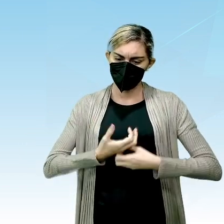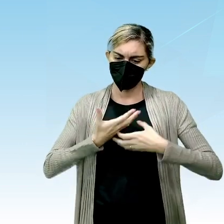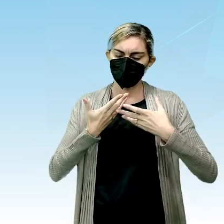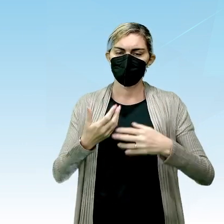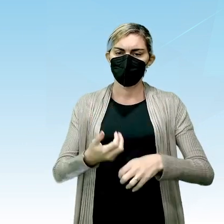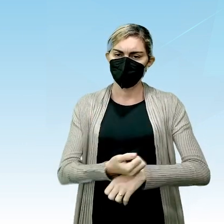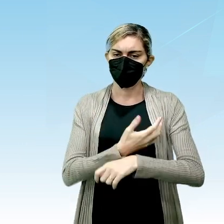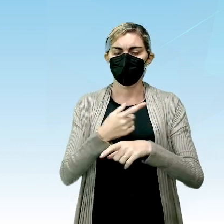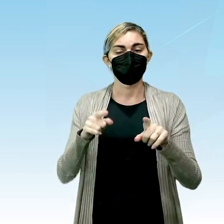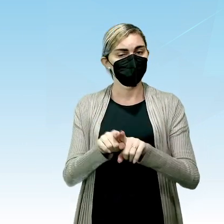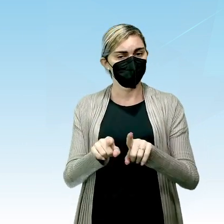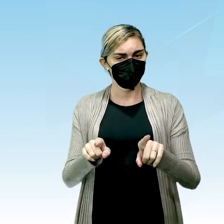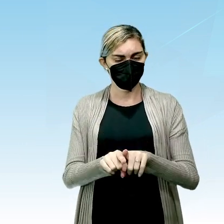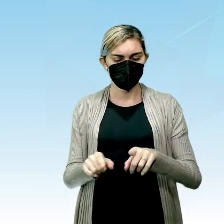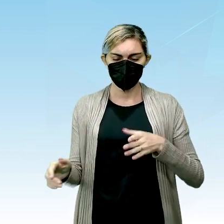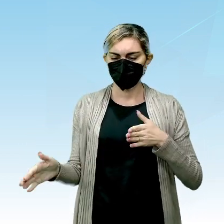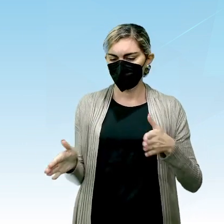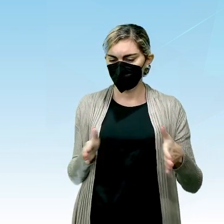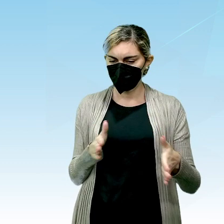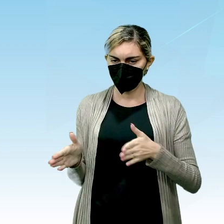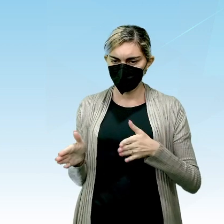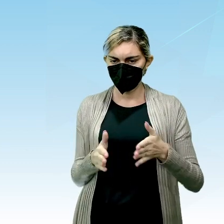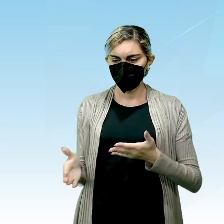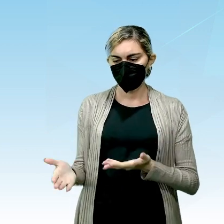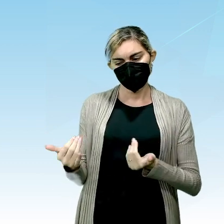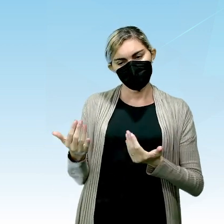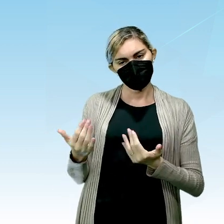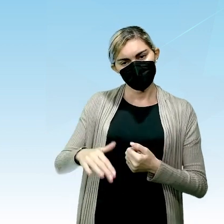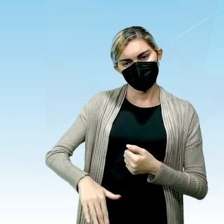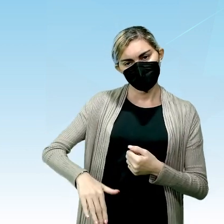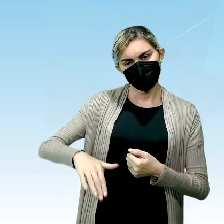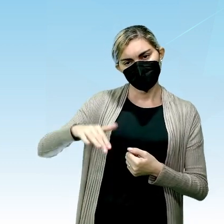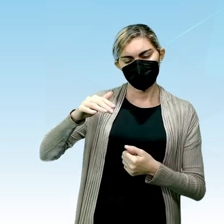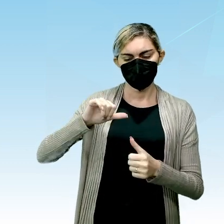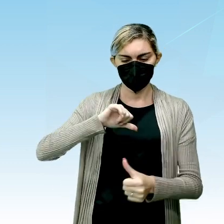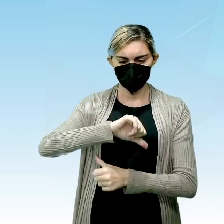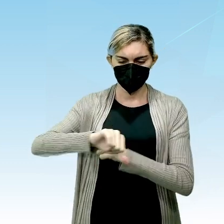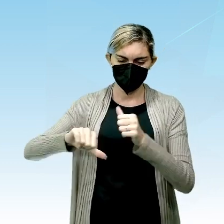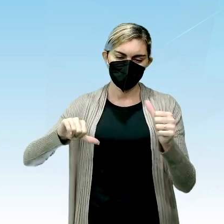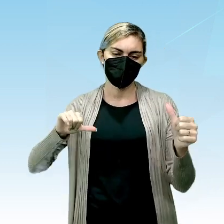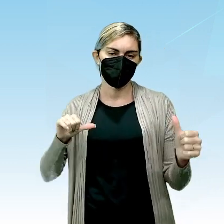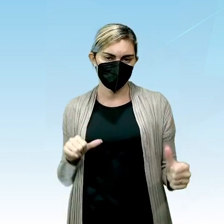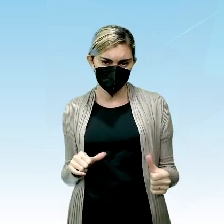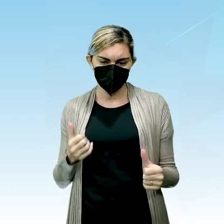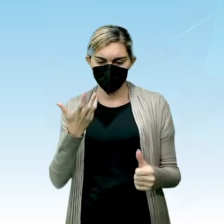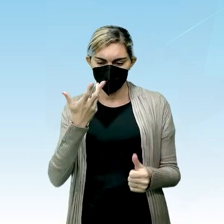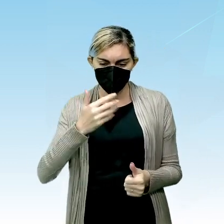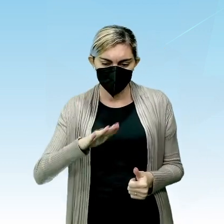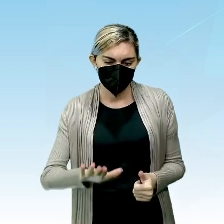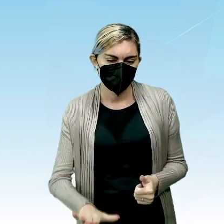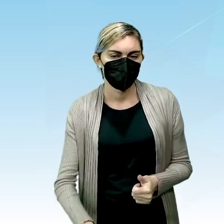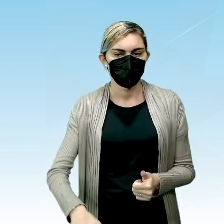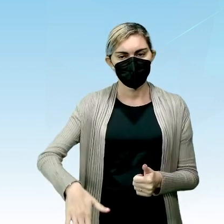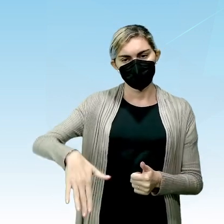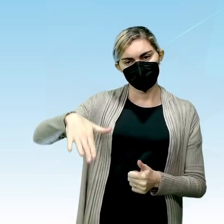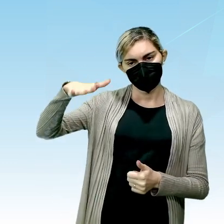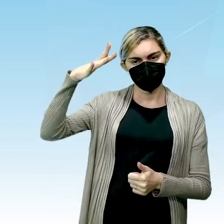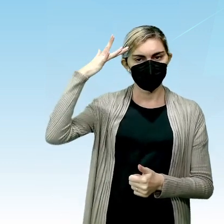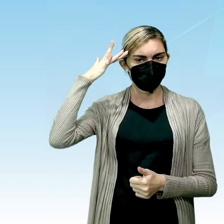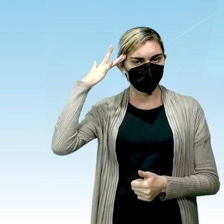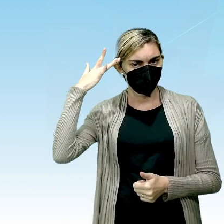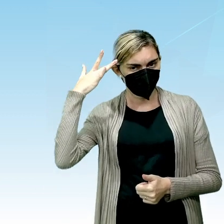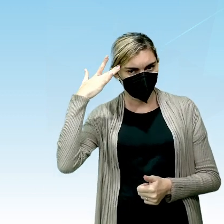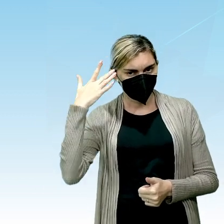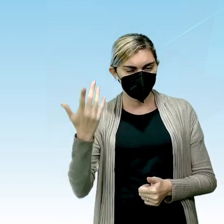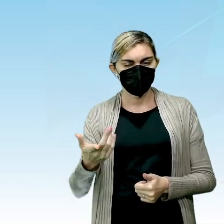ocorrer justamente durante a adolescência, na transição entre a infância e a idade adulta.